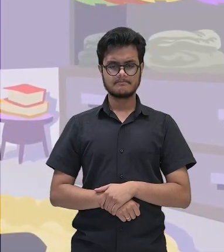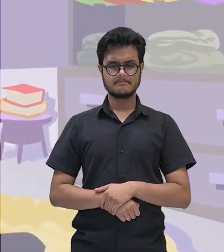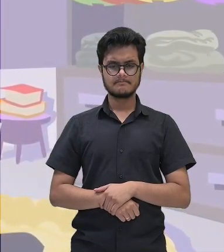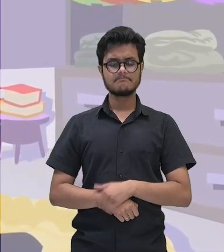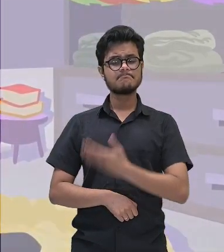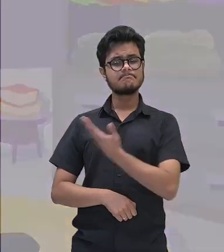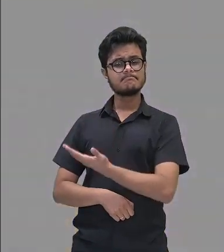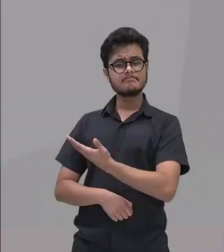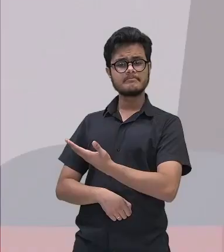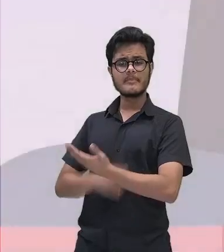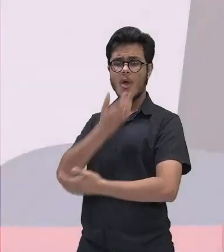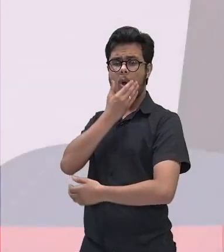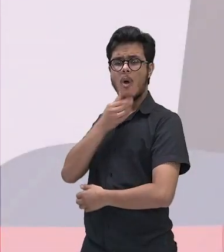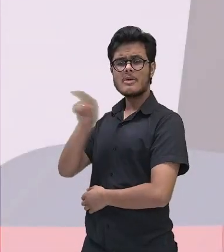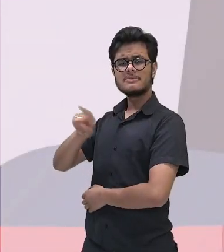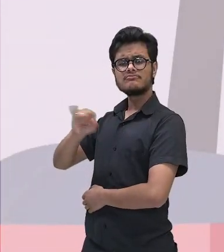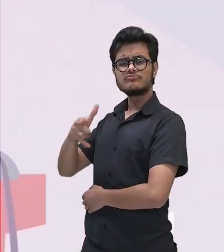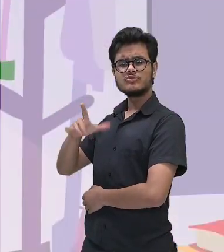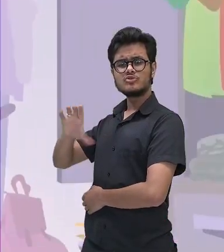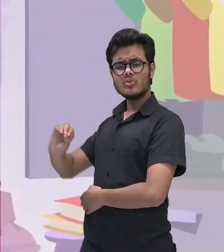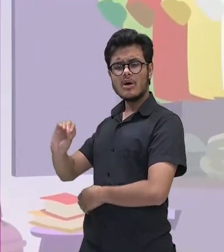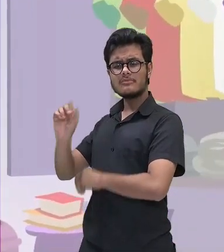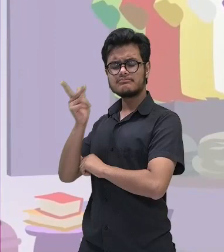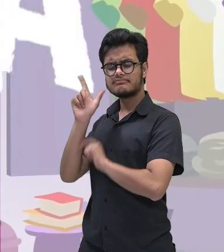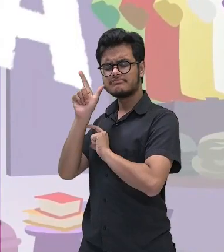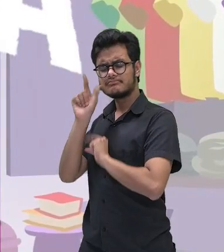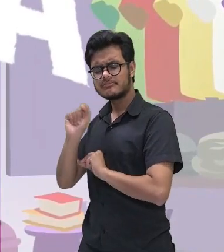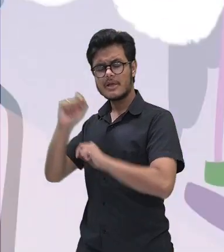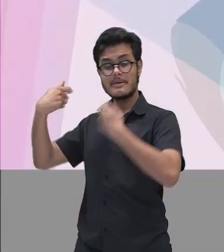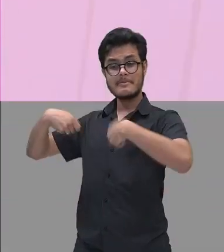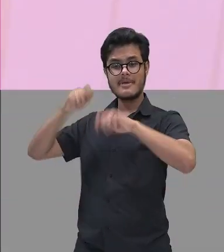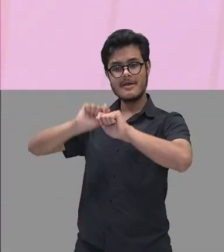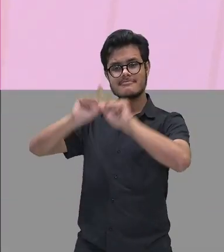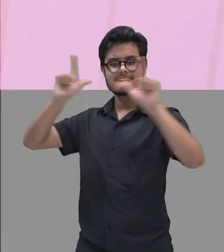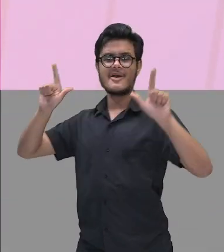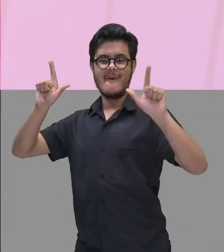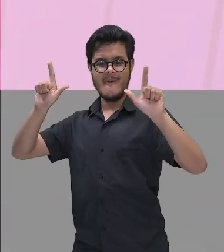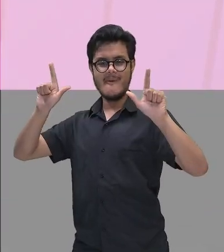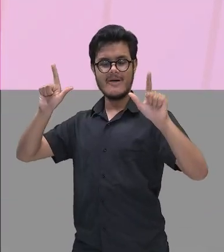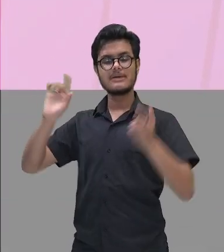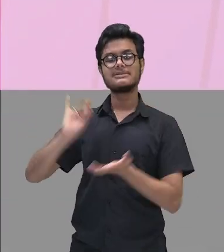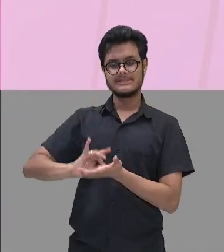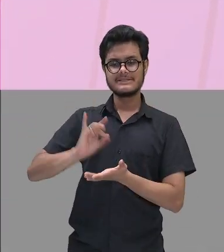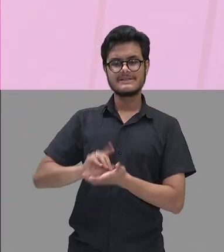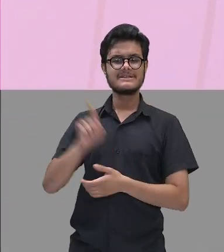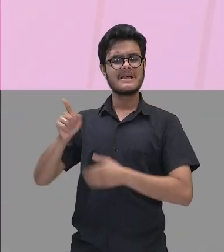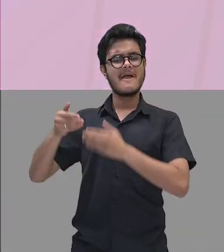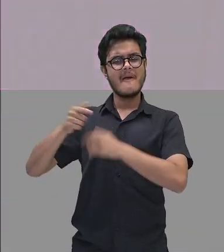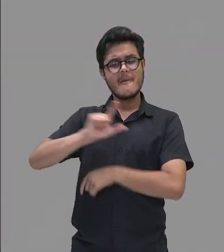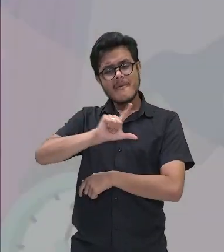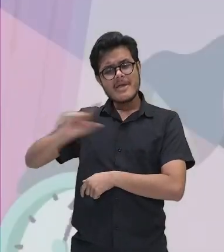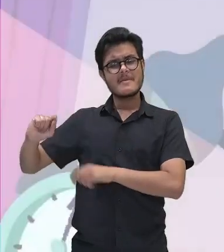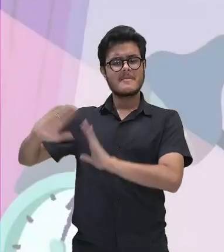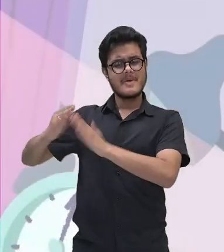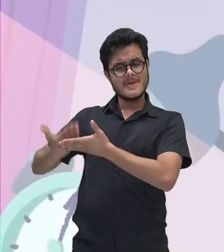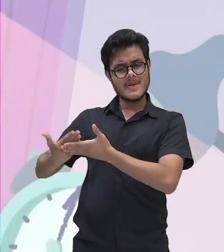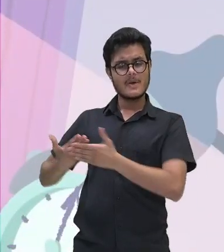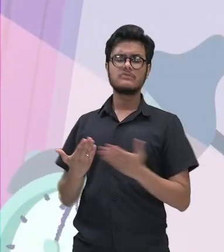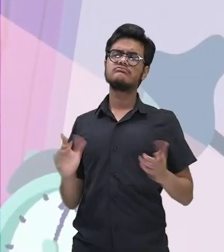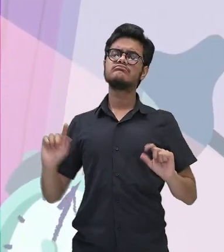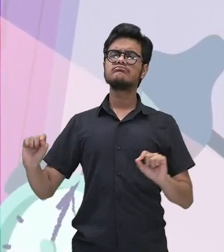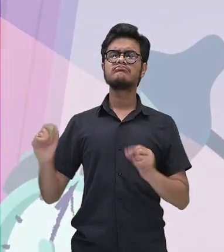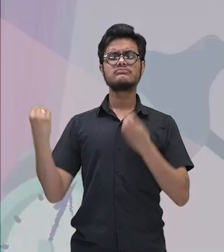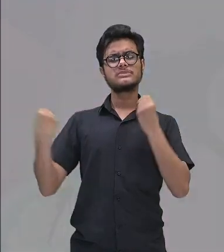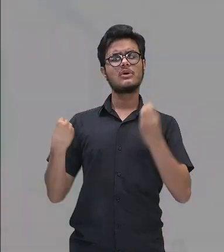nós temos aí o João João tá dormindo mas ele precisa acordar para poder ir pra escola então o que que ele